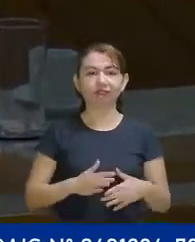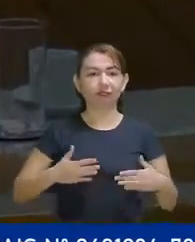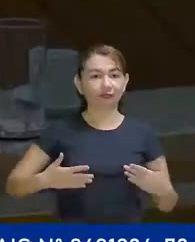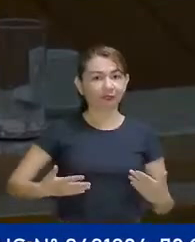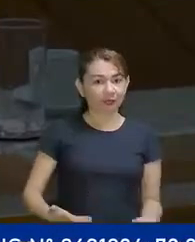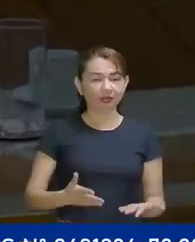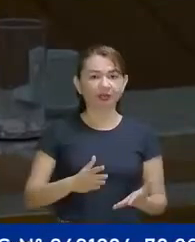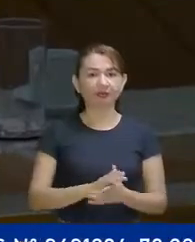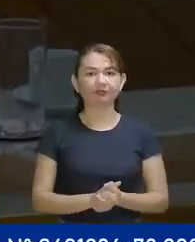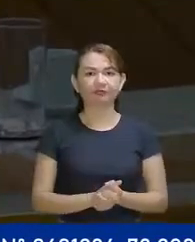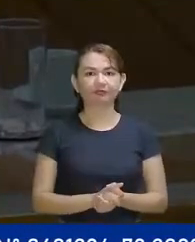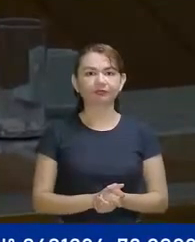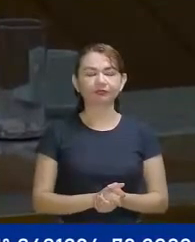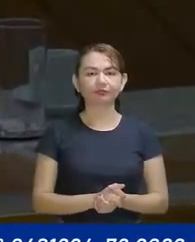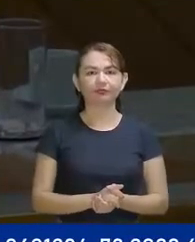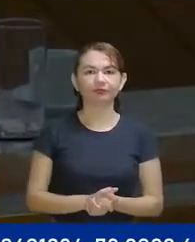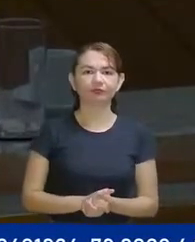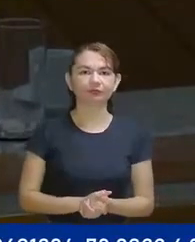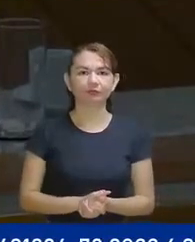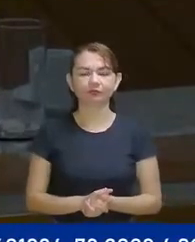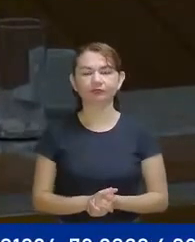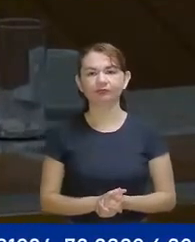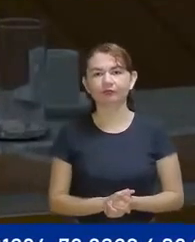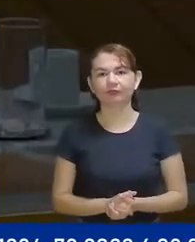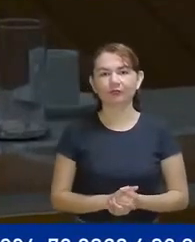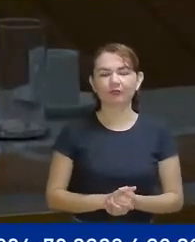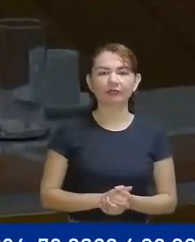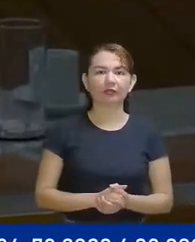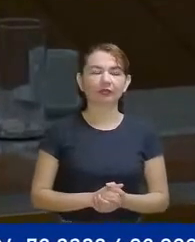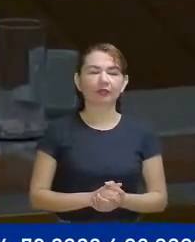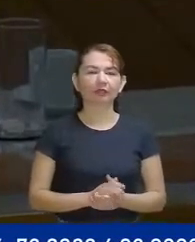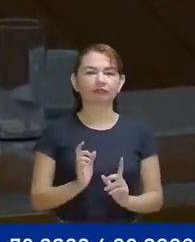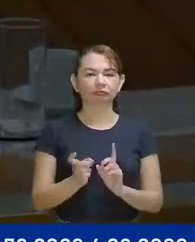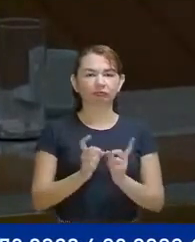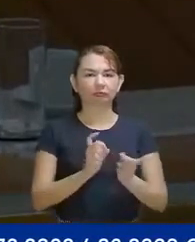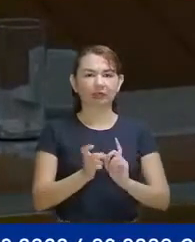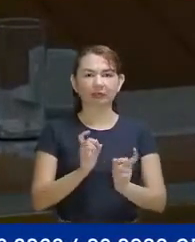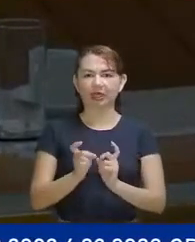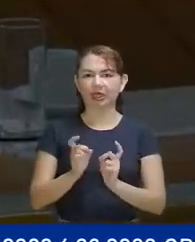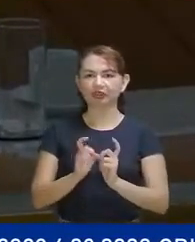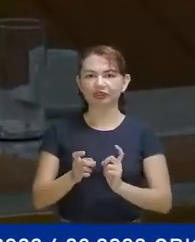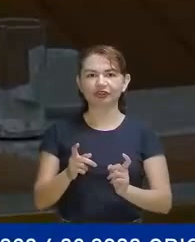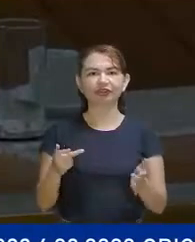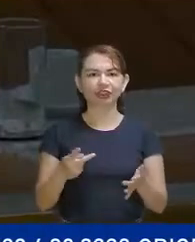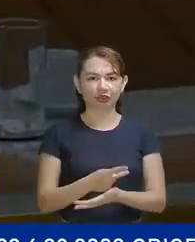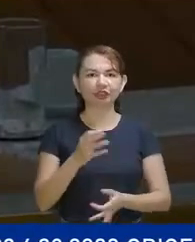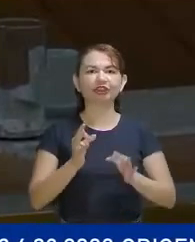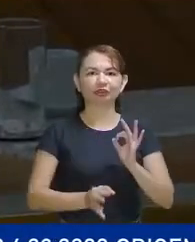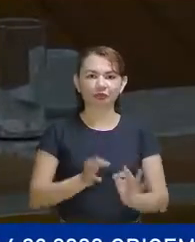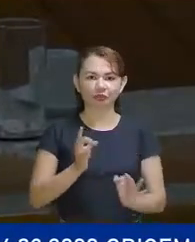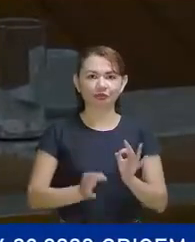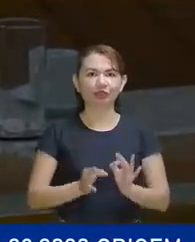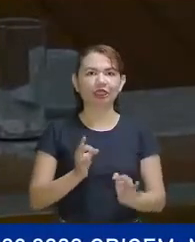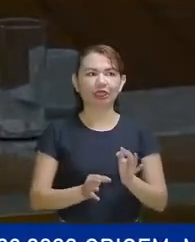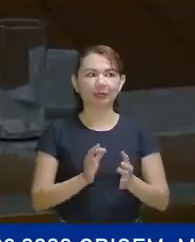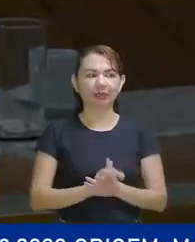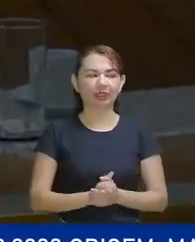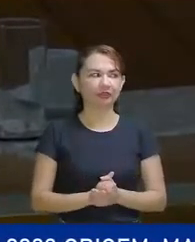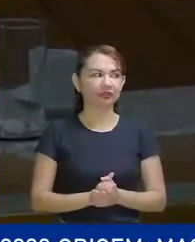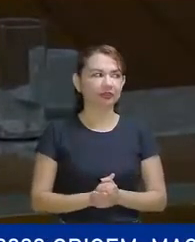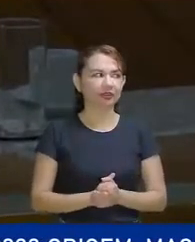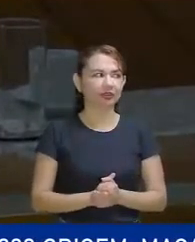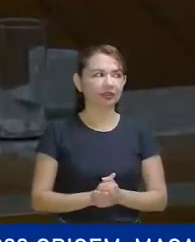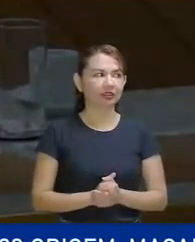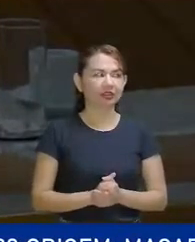e aí se for ouvir os debates que ocorrem nesses julgamentos, o que se diz é que, não se fala que